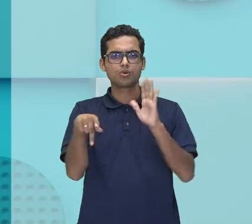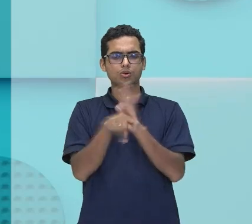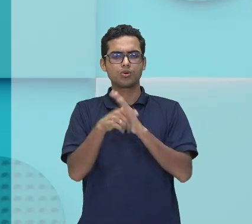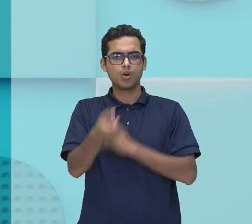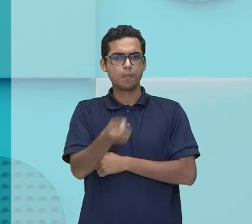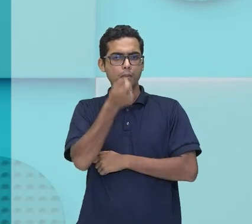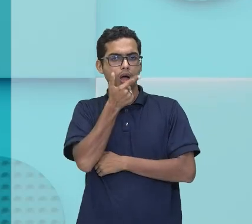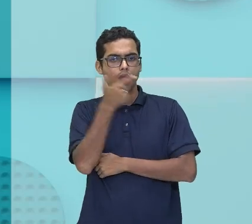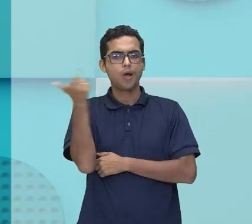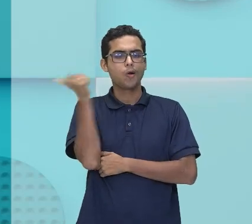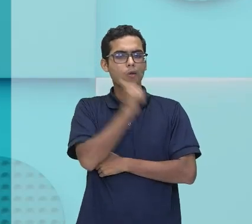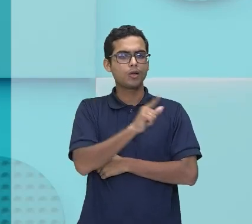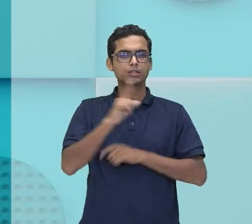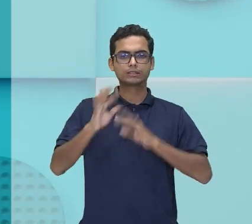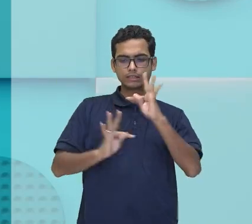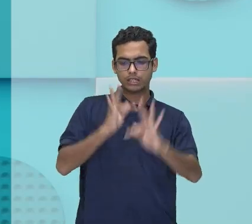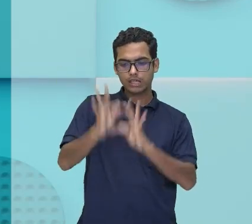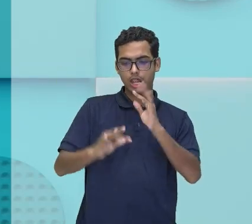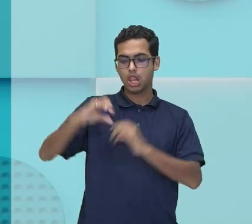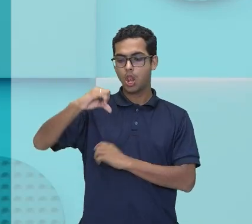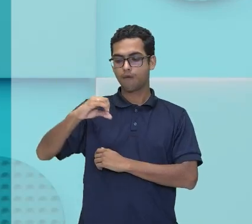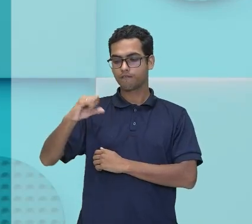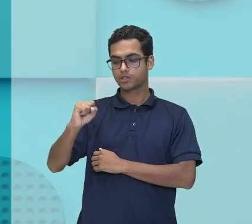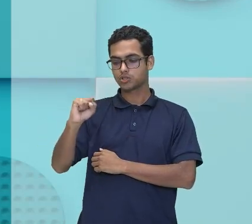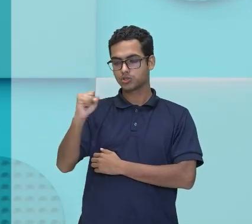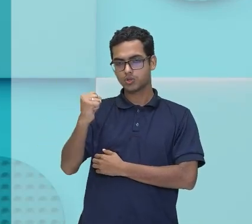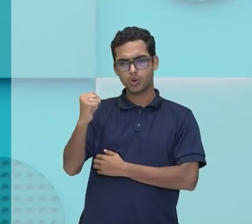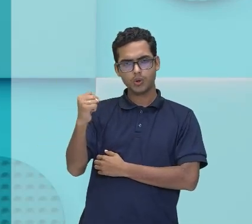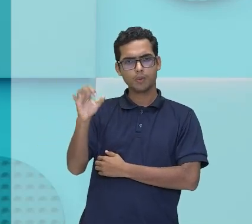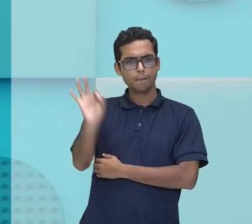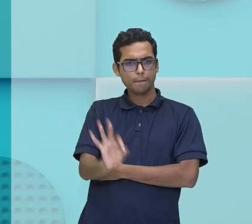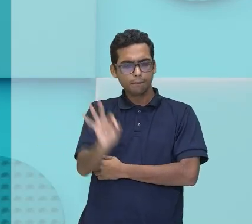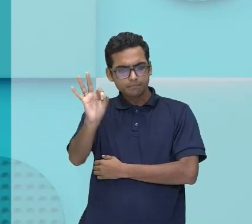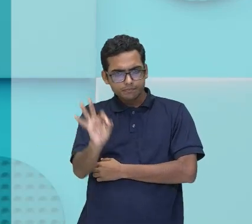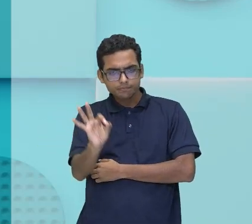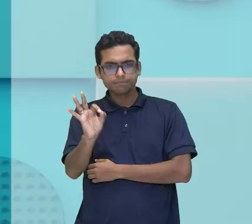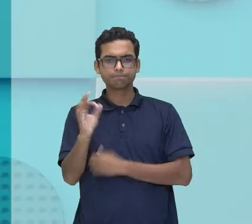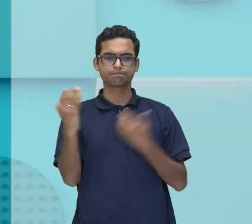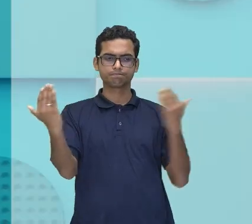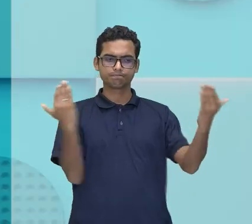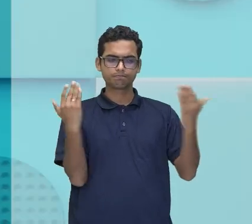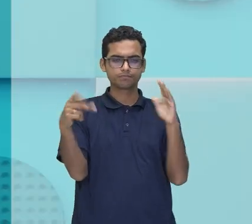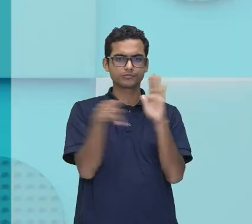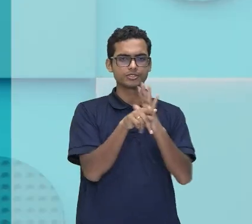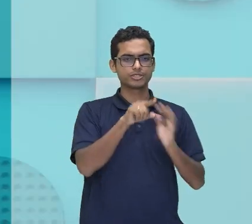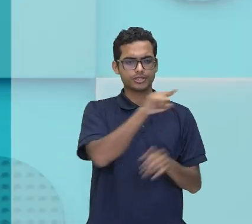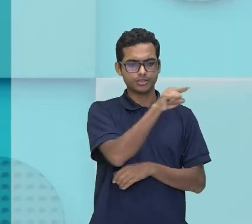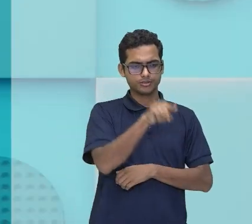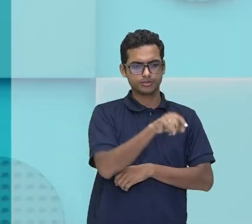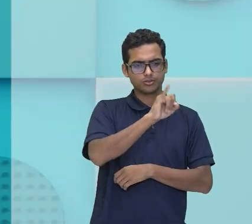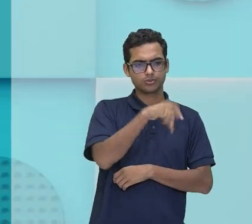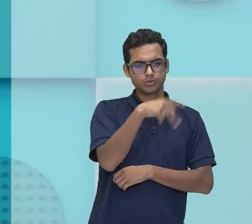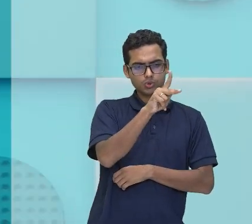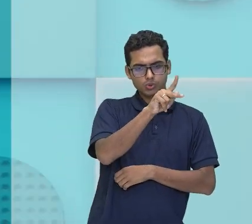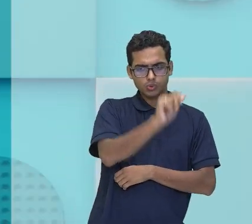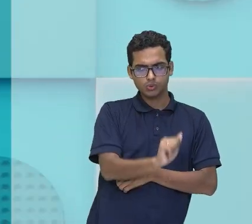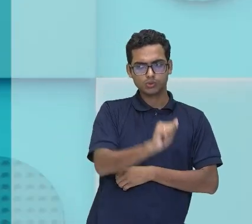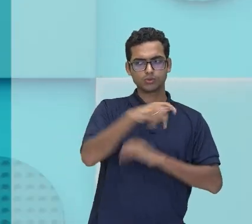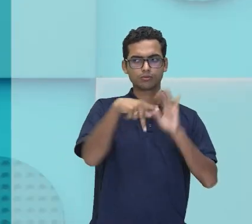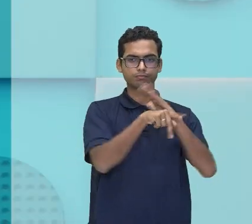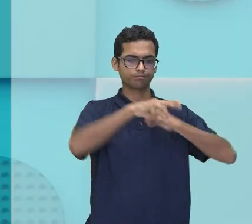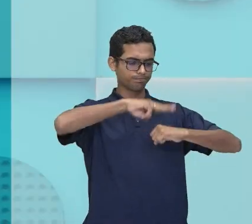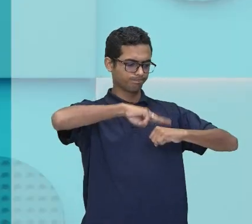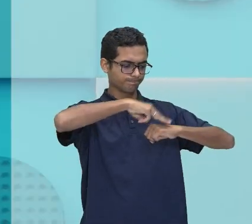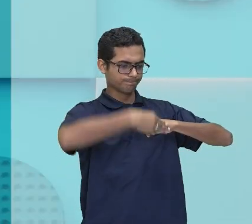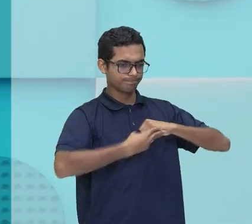em relação à zika. Como eles chegaram a isso? Novamente, através da ciência, fazendo observações,